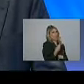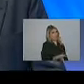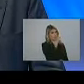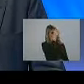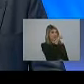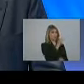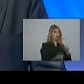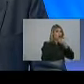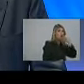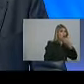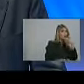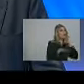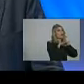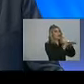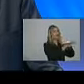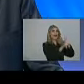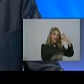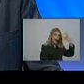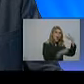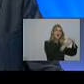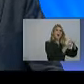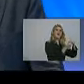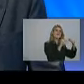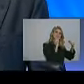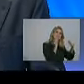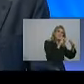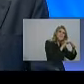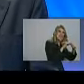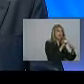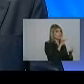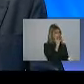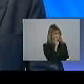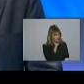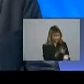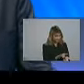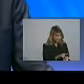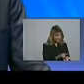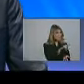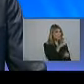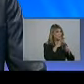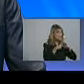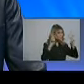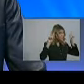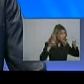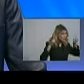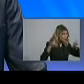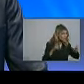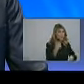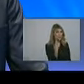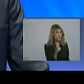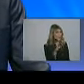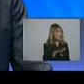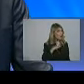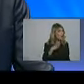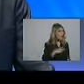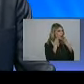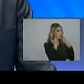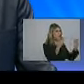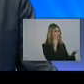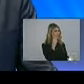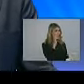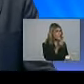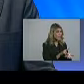um comentário que eu queria fazer um comentário em cima. Na verdade, essa questão de não ter a coragem de dizer a